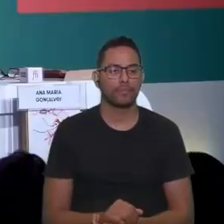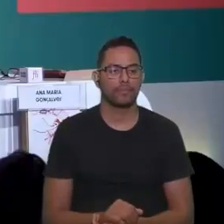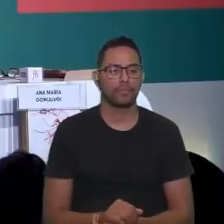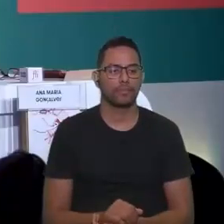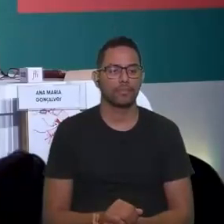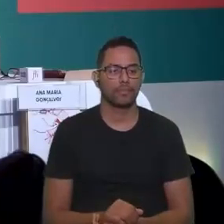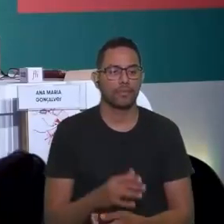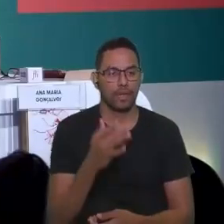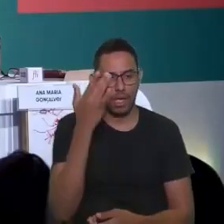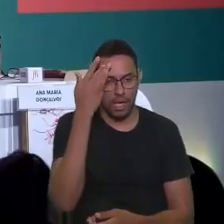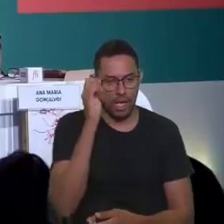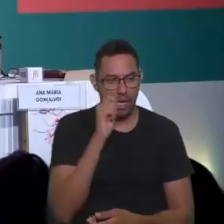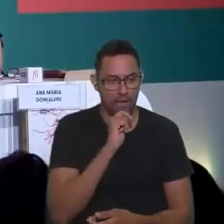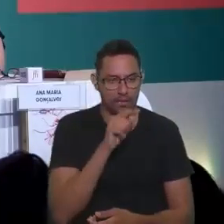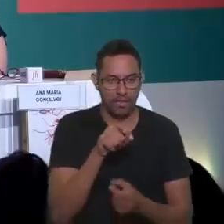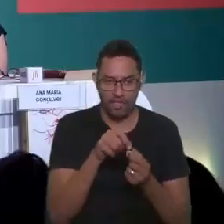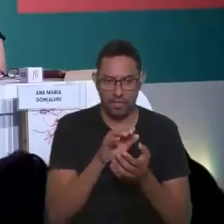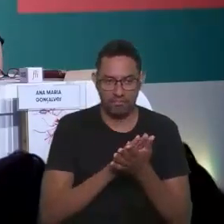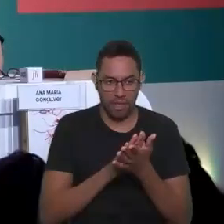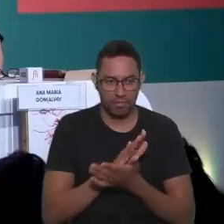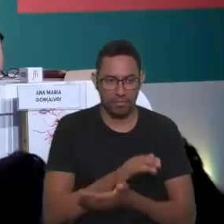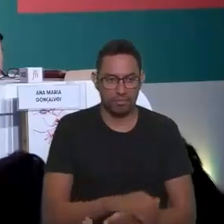Você ainda não fez a sua, Sérgio.